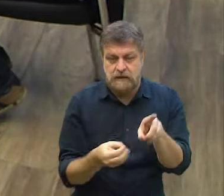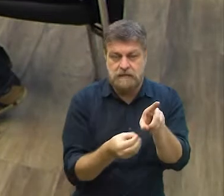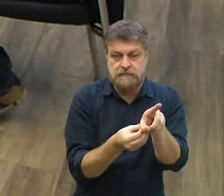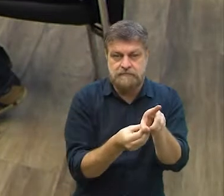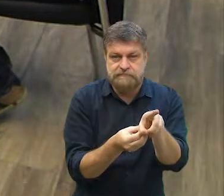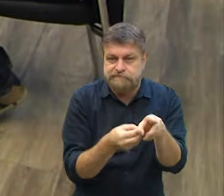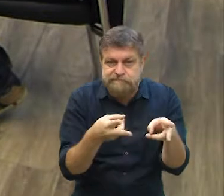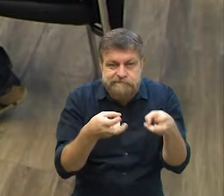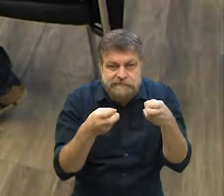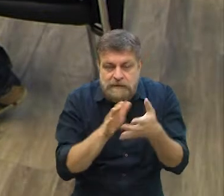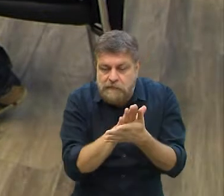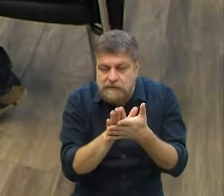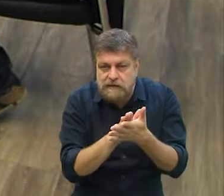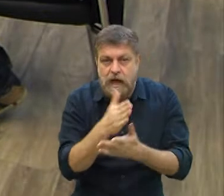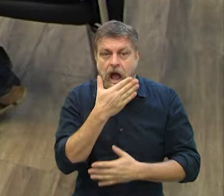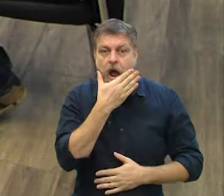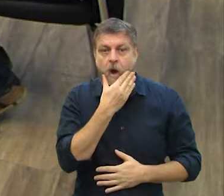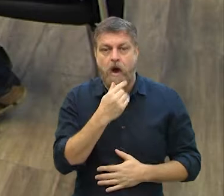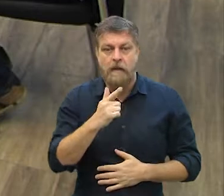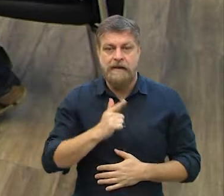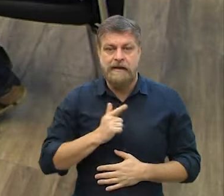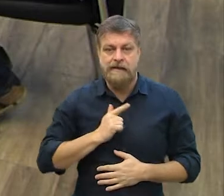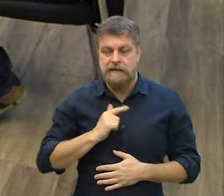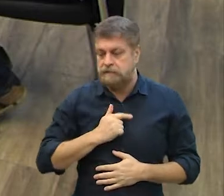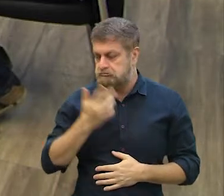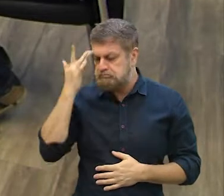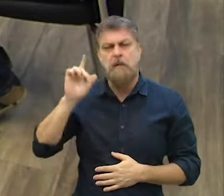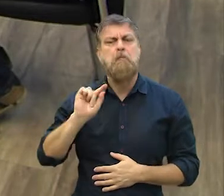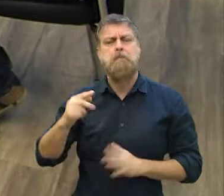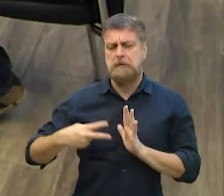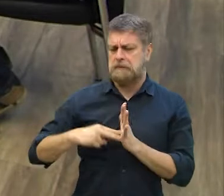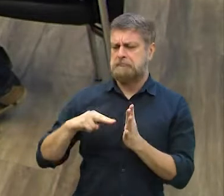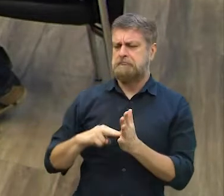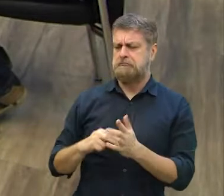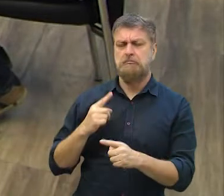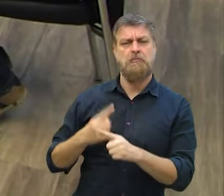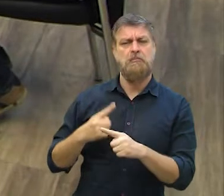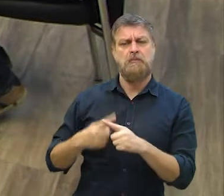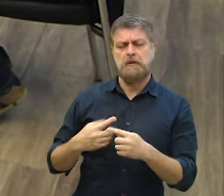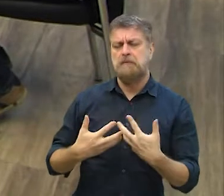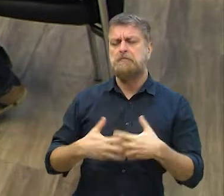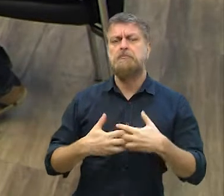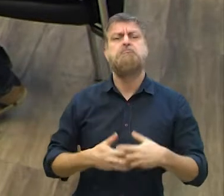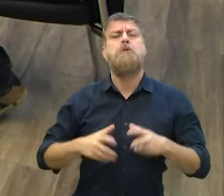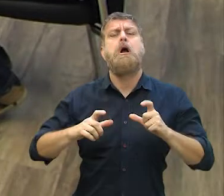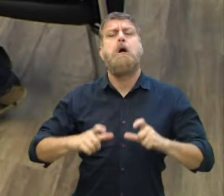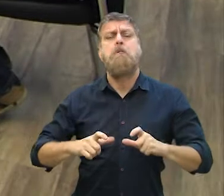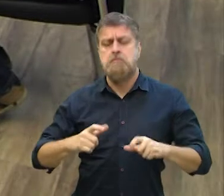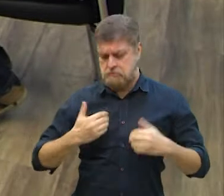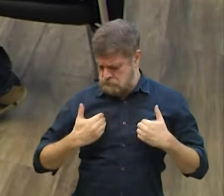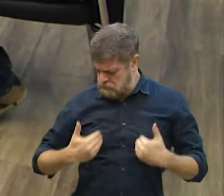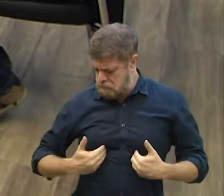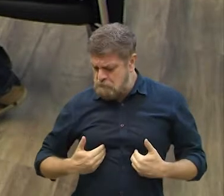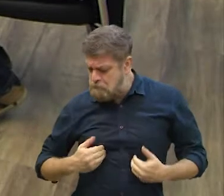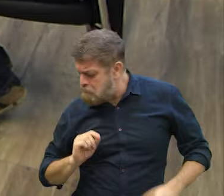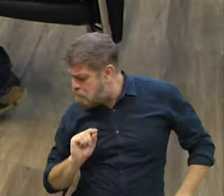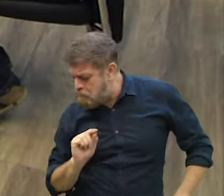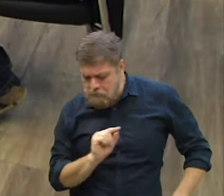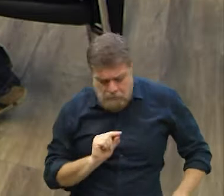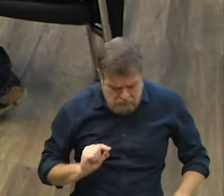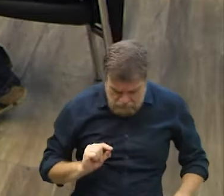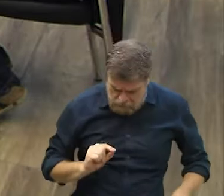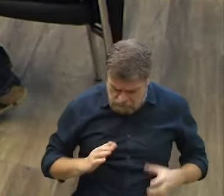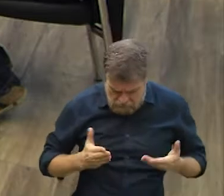é um órgão obscuro. Os homens têm a próstata e a maioria não sabe para que serve, nem muitas vezes onde fica. Tanto